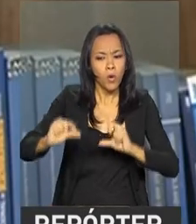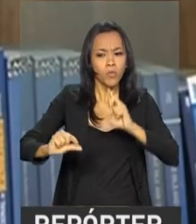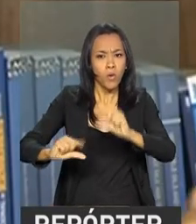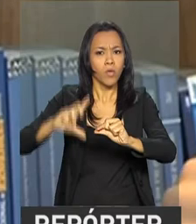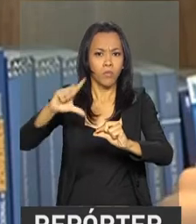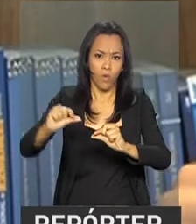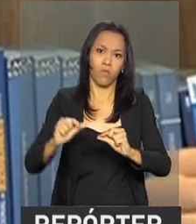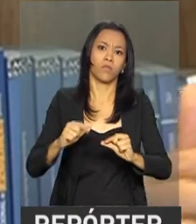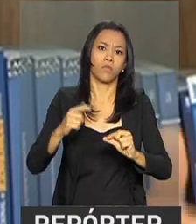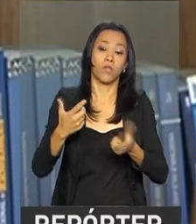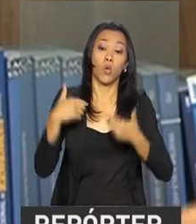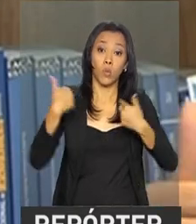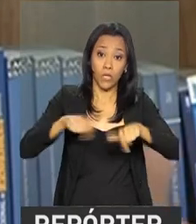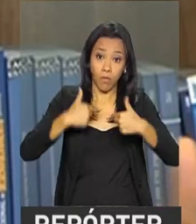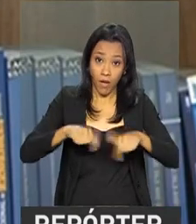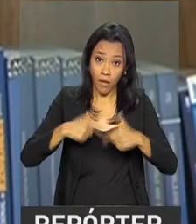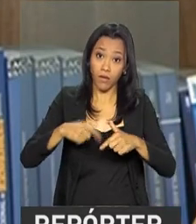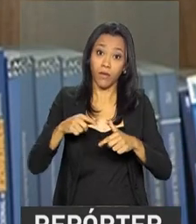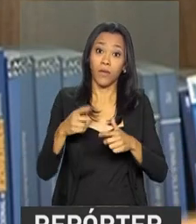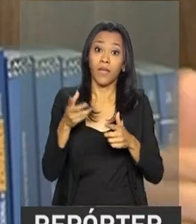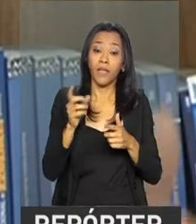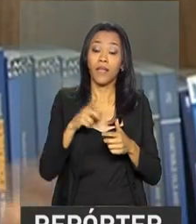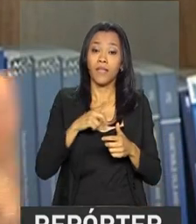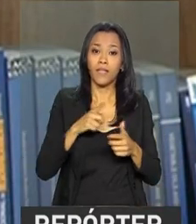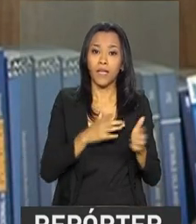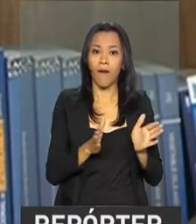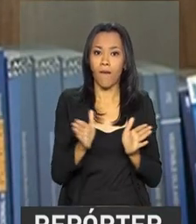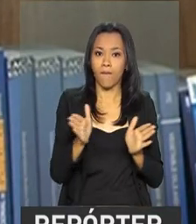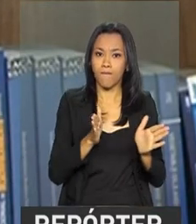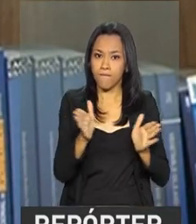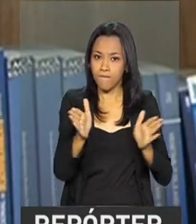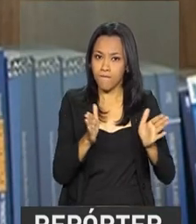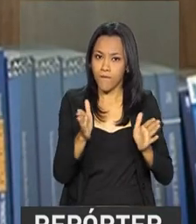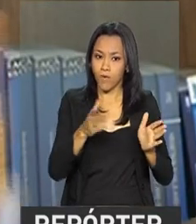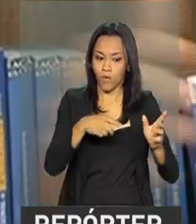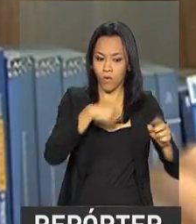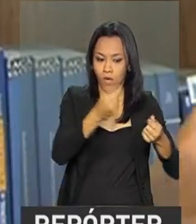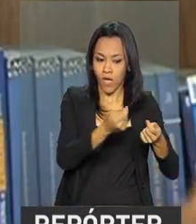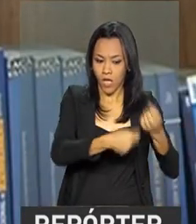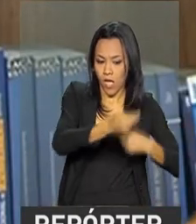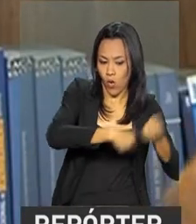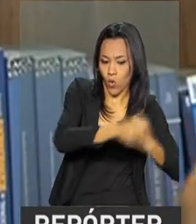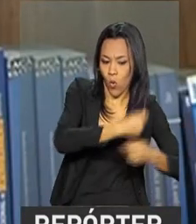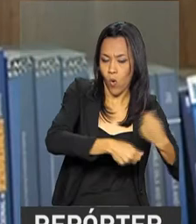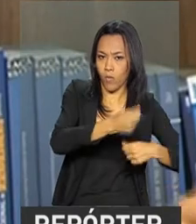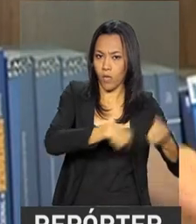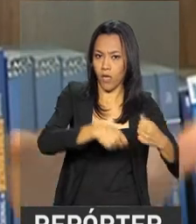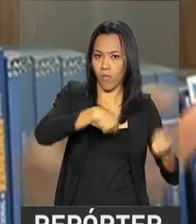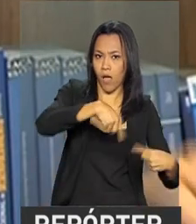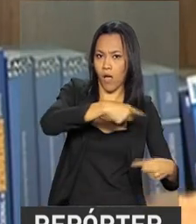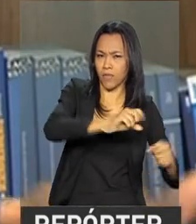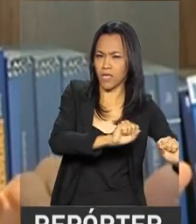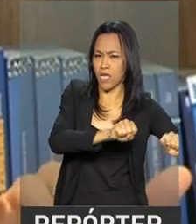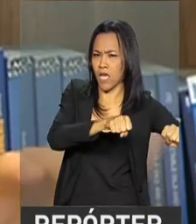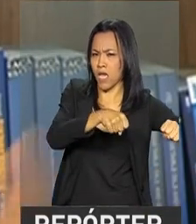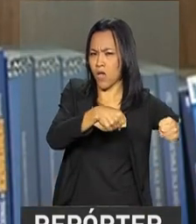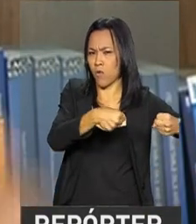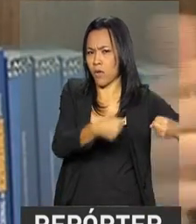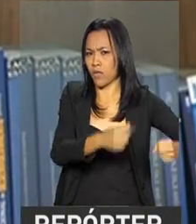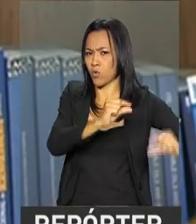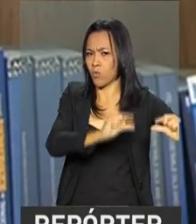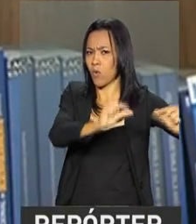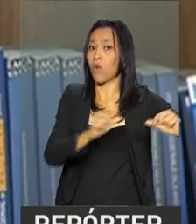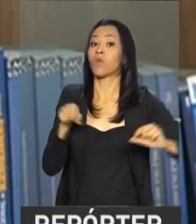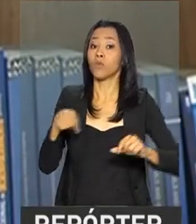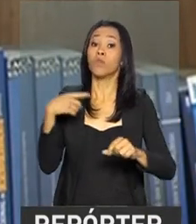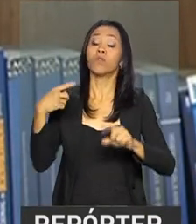ele anda mais em linha com a atividade econômica como atividade econômica está se recuperando de forma lenta e gradual